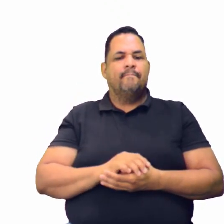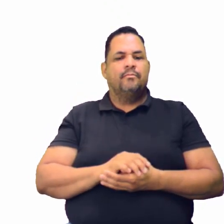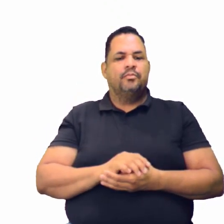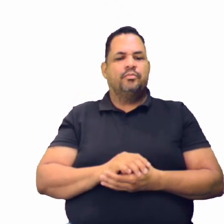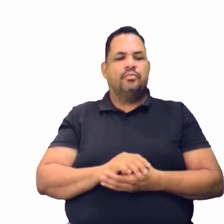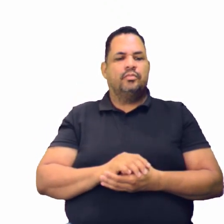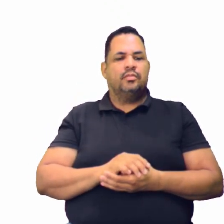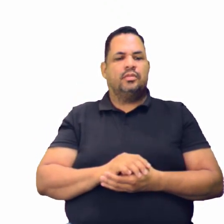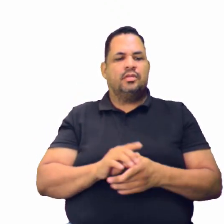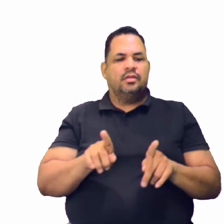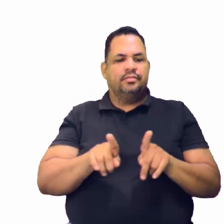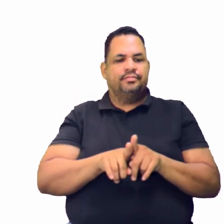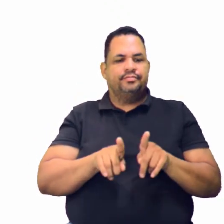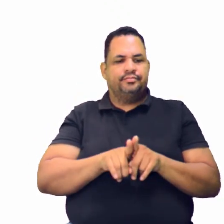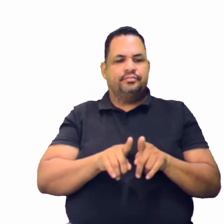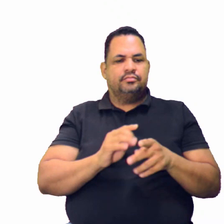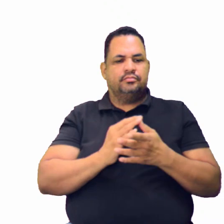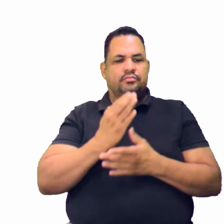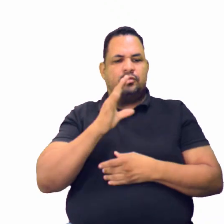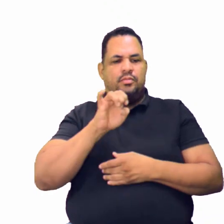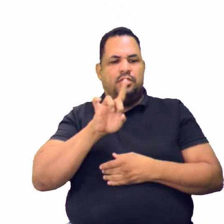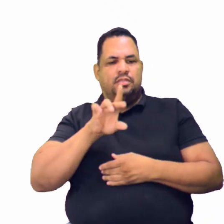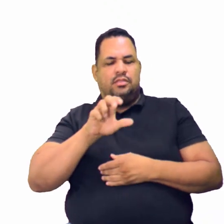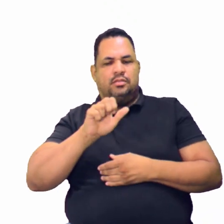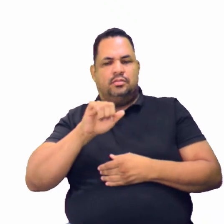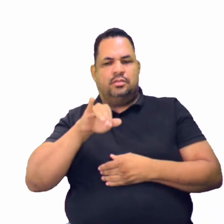amadinho? Bem como da